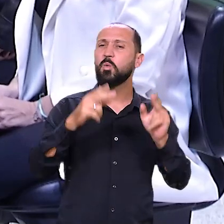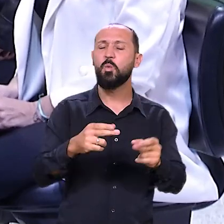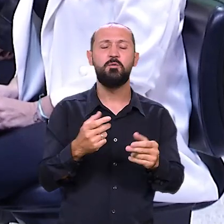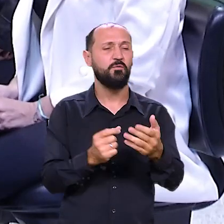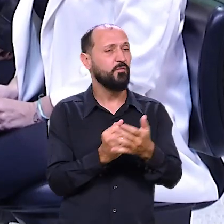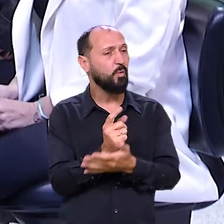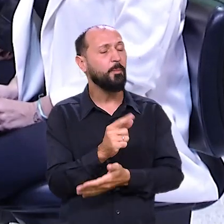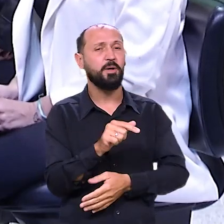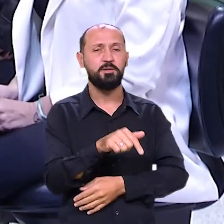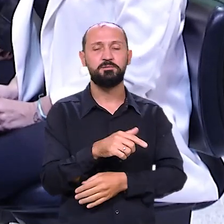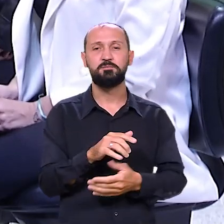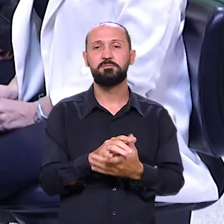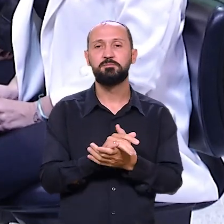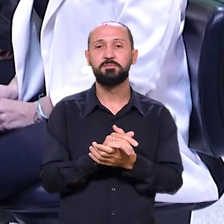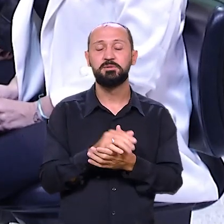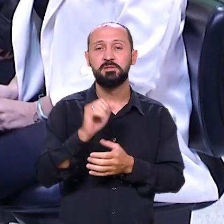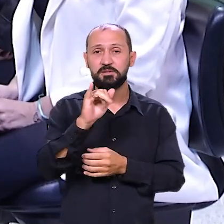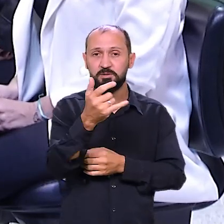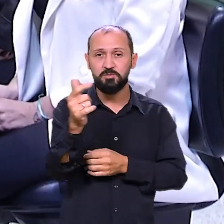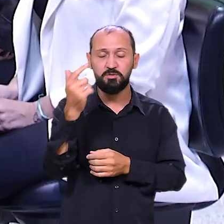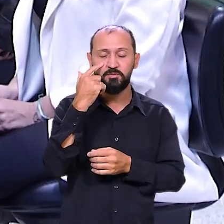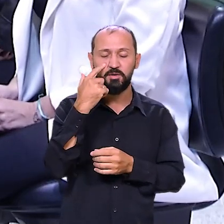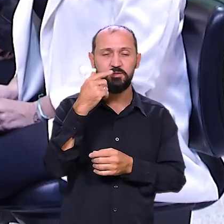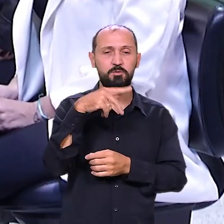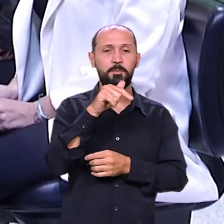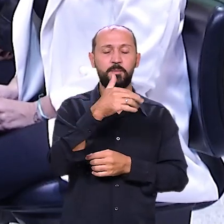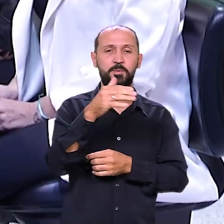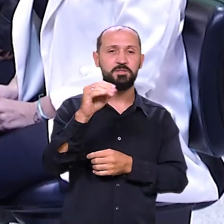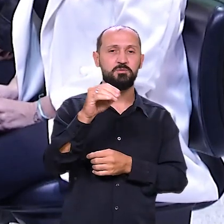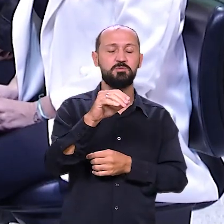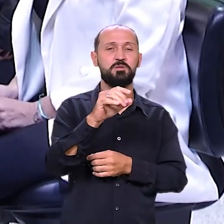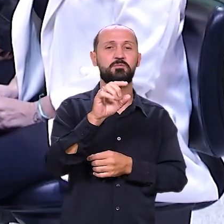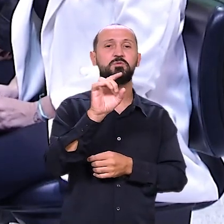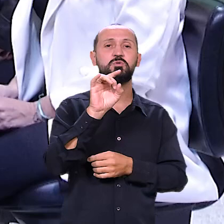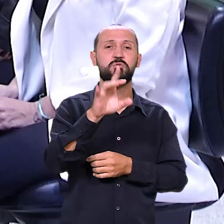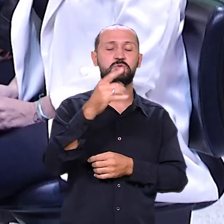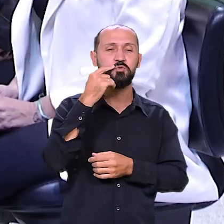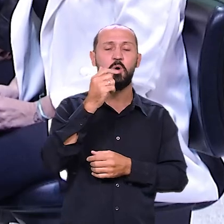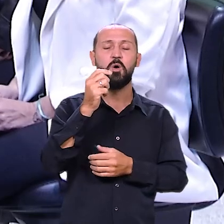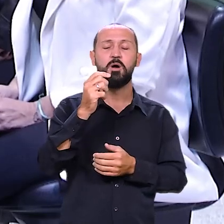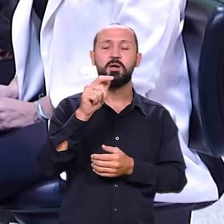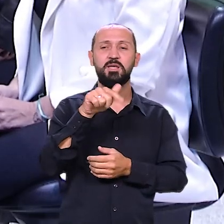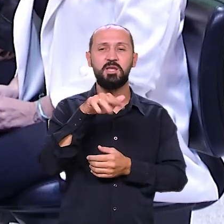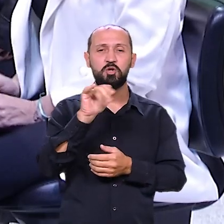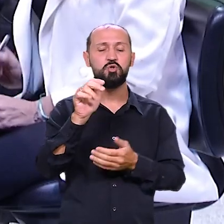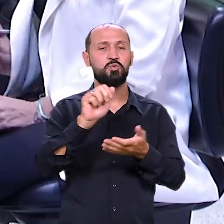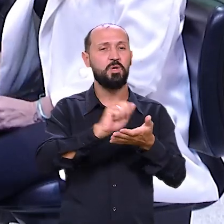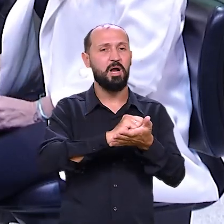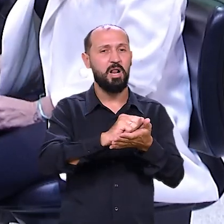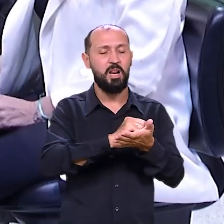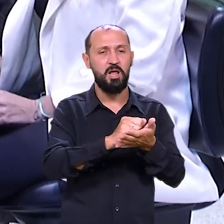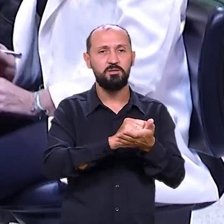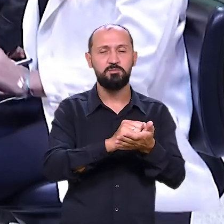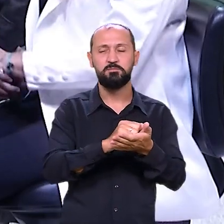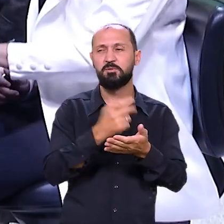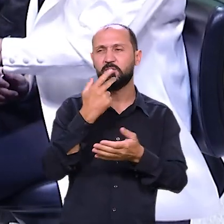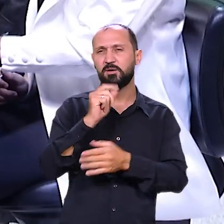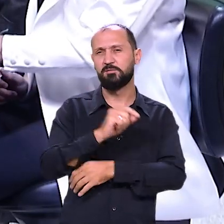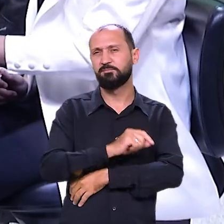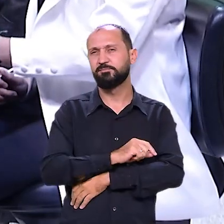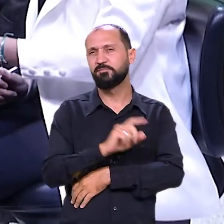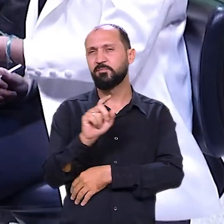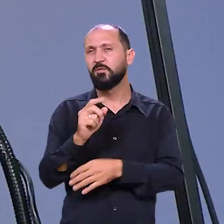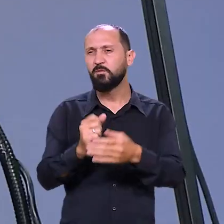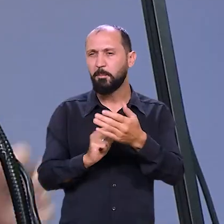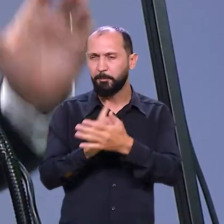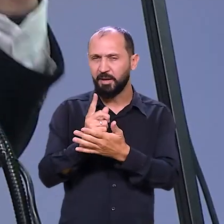vou comprar esse. Mas se ele não tivesse o parmesão, se ele fosse só queijo ralado, você fala, não, eu